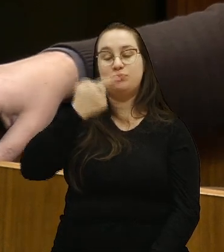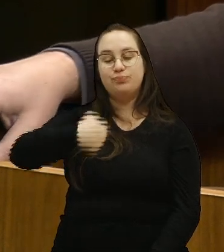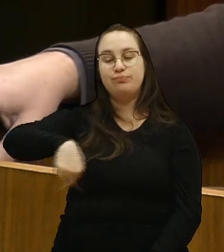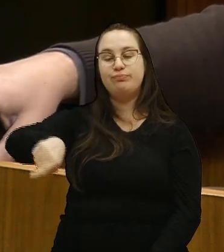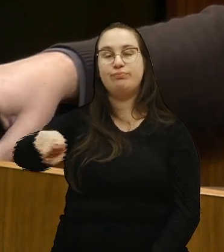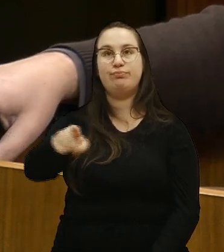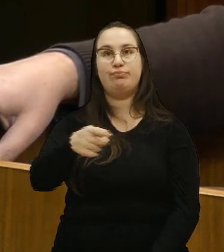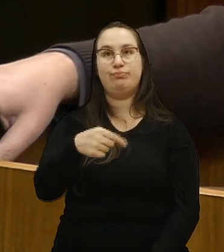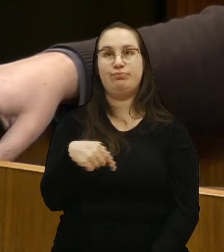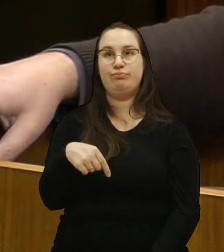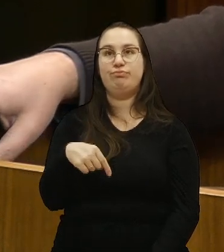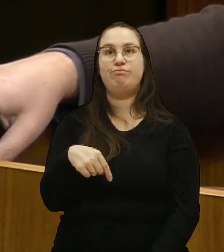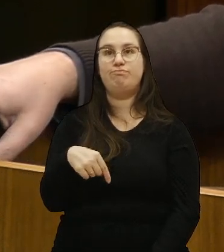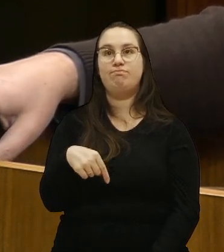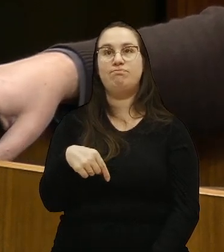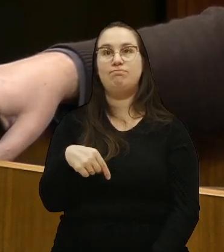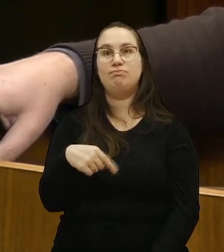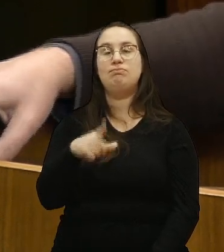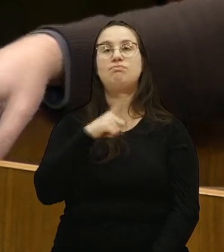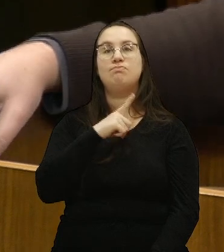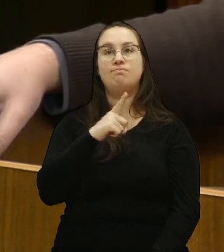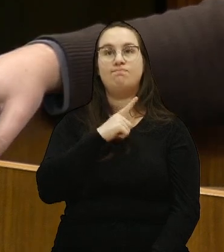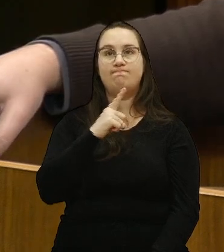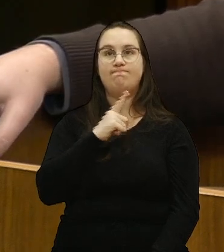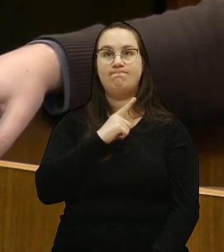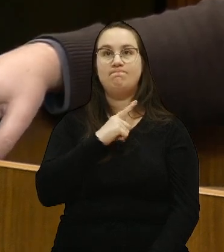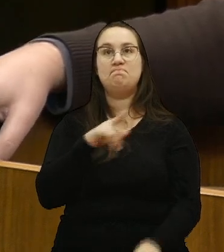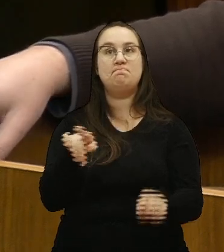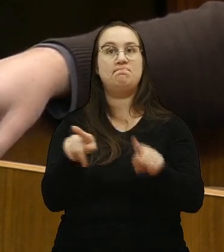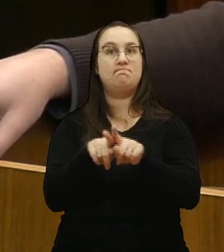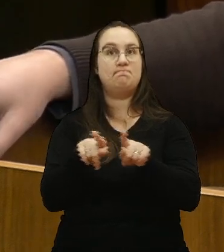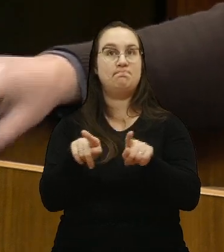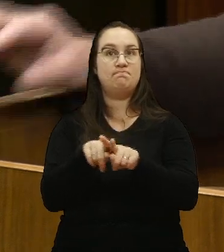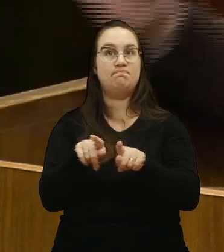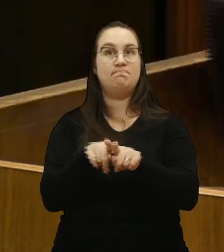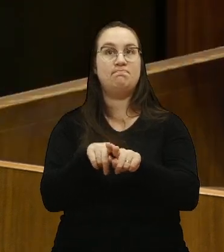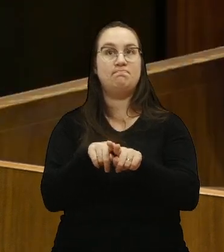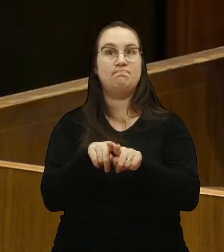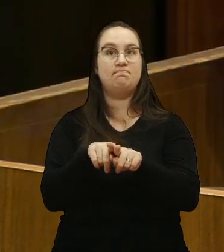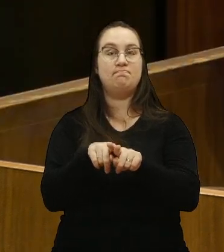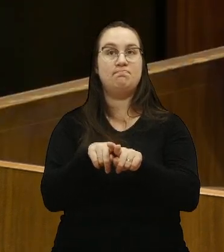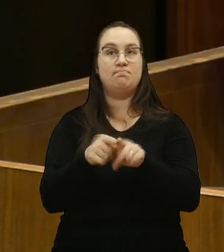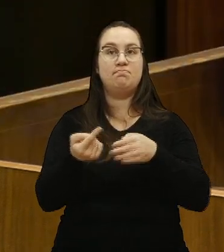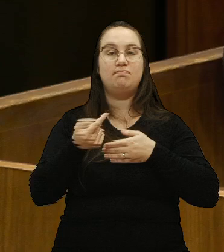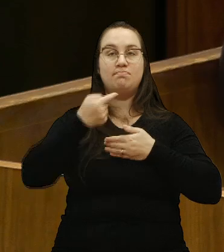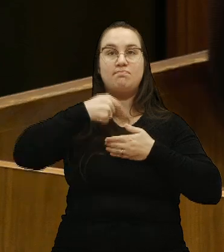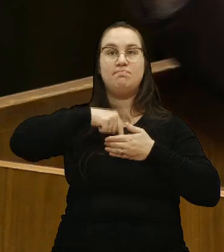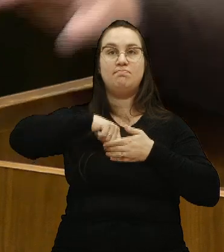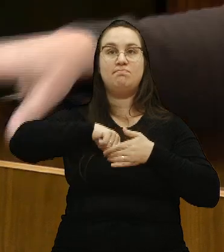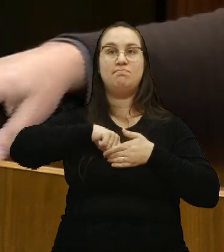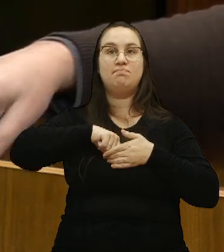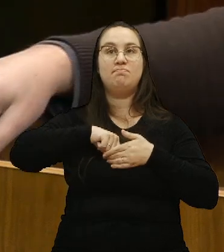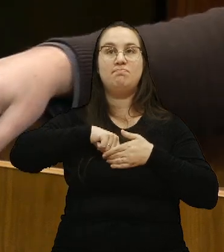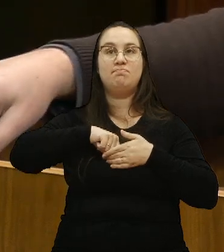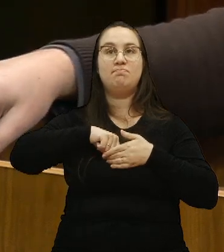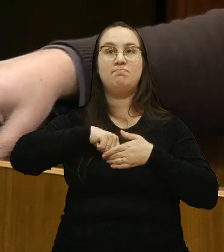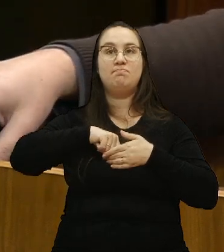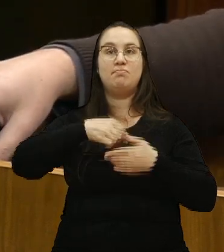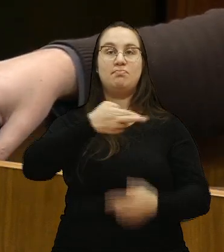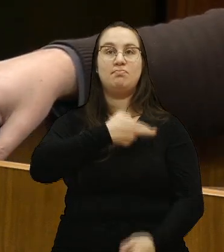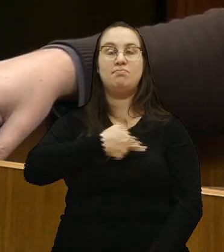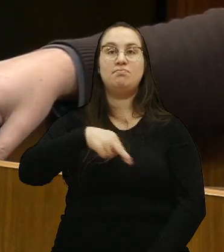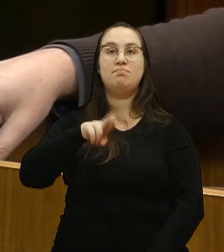Nós, que temos também na veia, numa parte